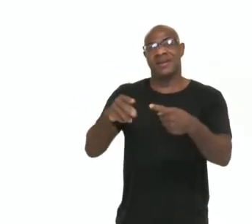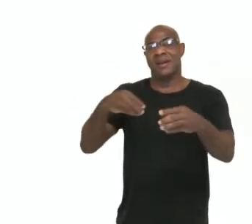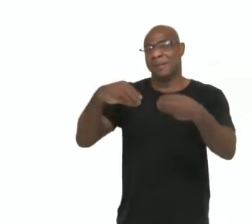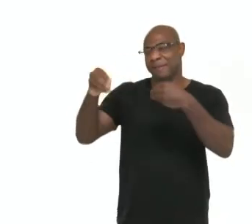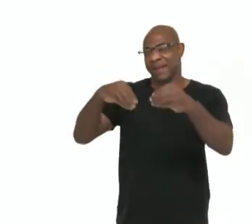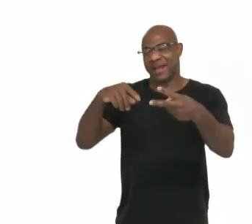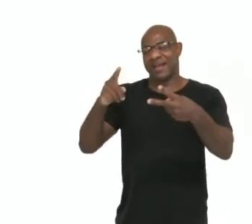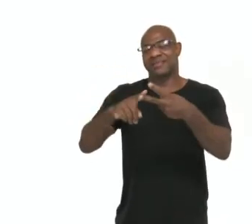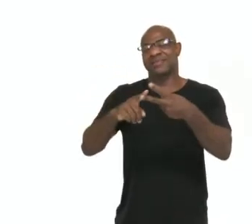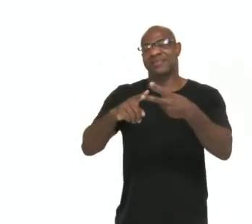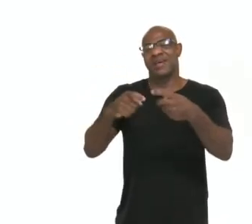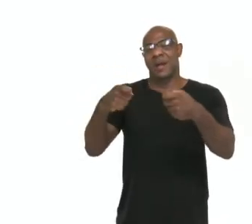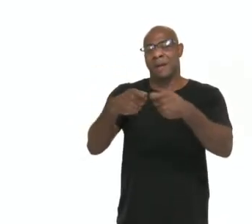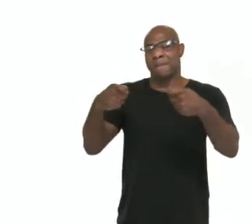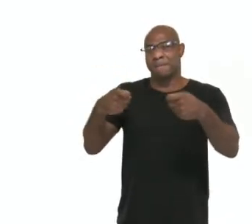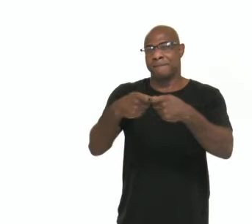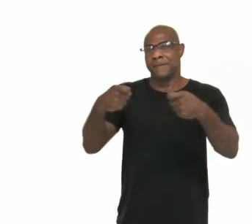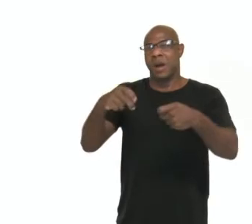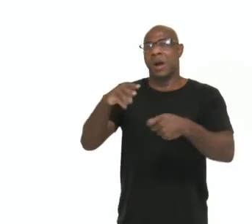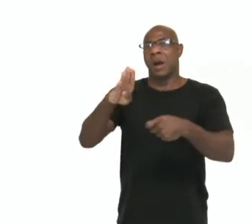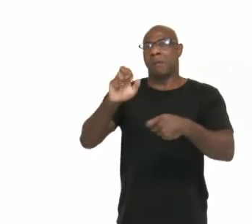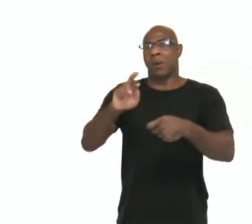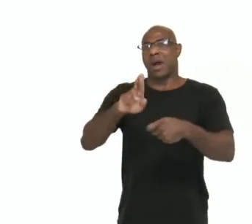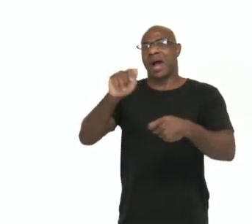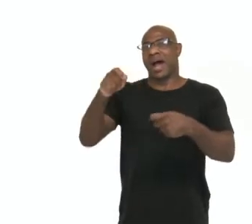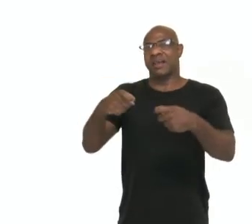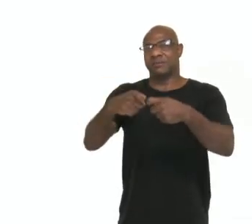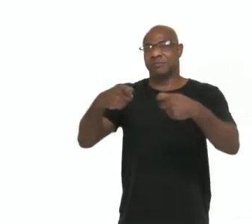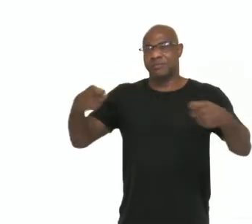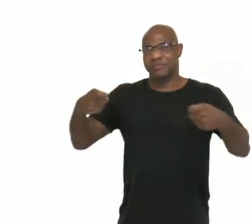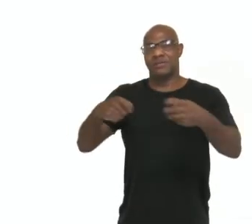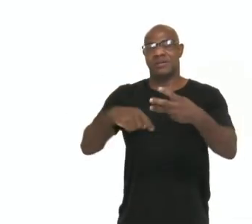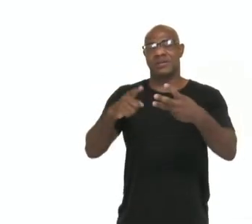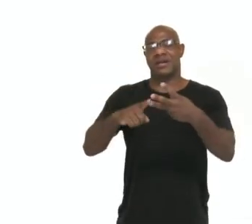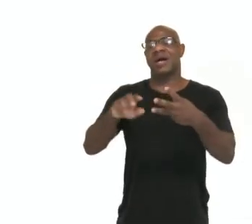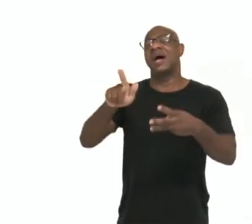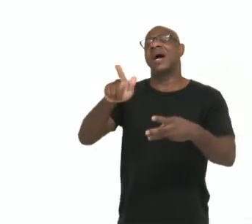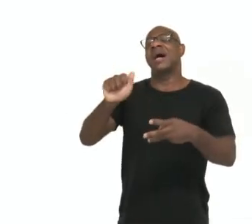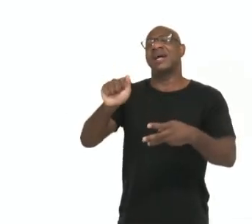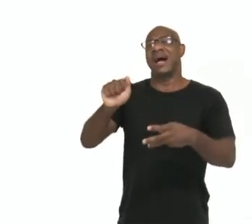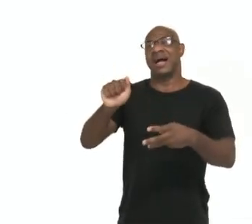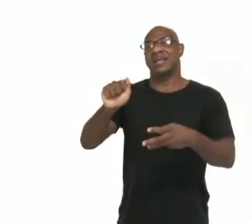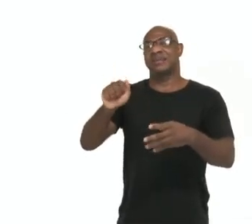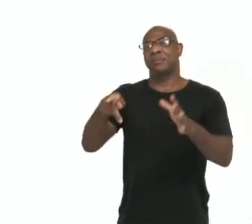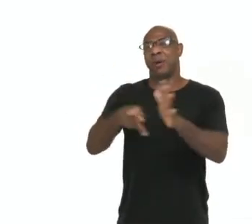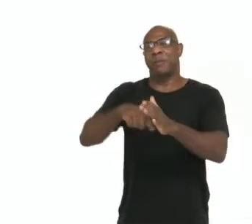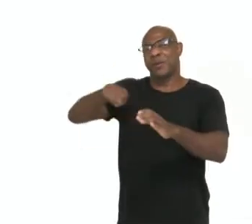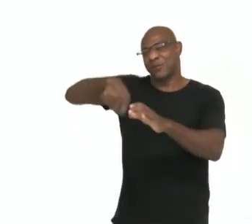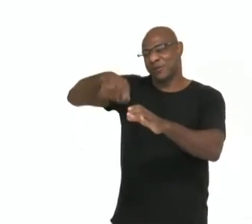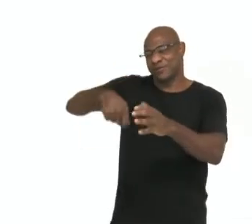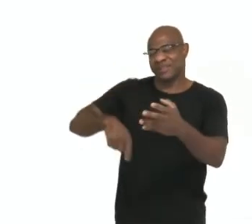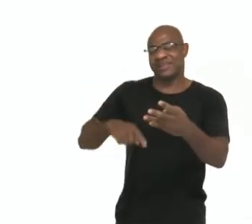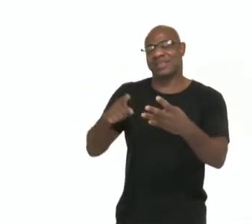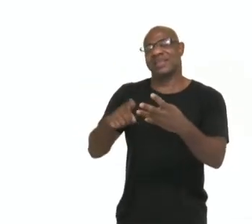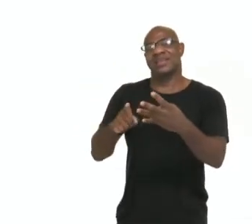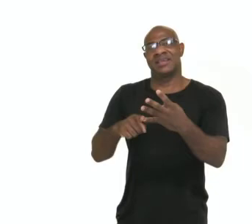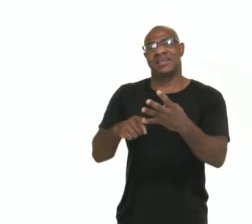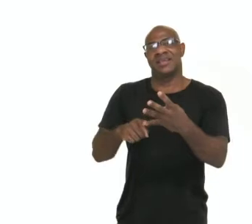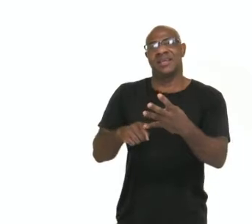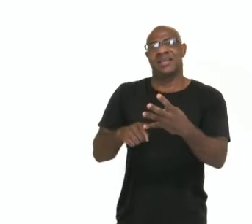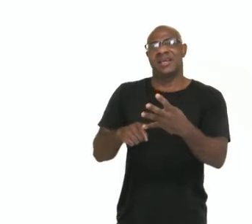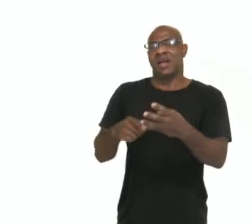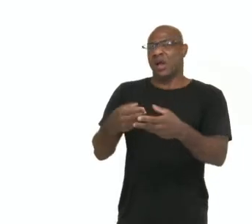borracha sintética, o gás de cozinha também chamado de GLP, gás liquefeito de petróleo,